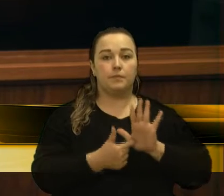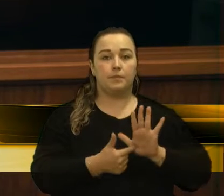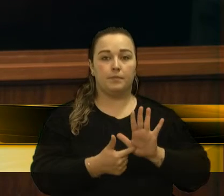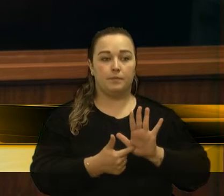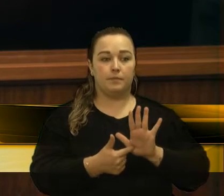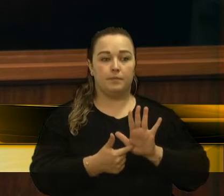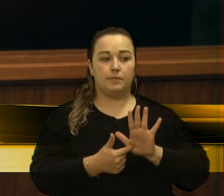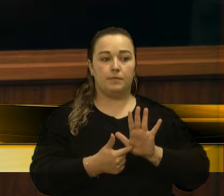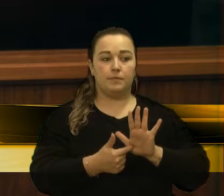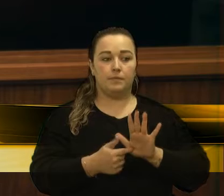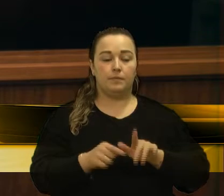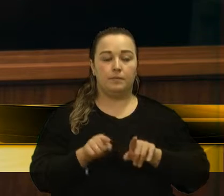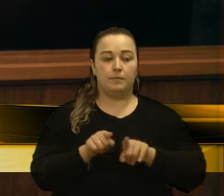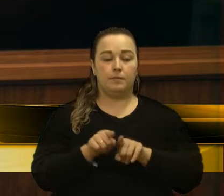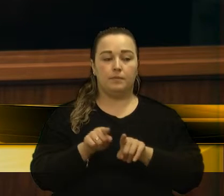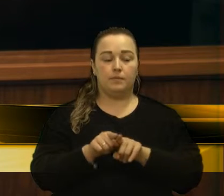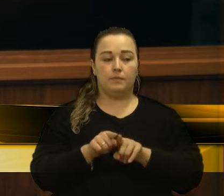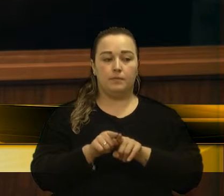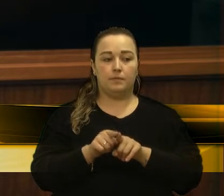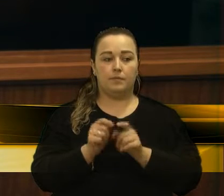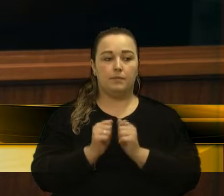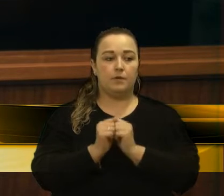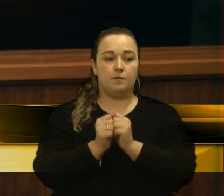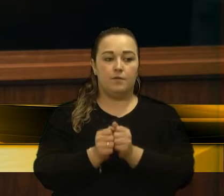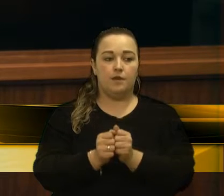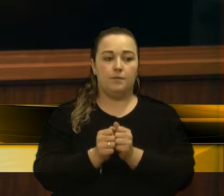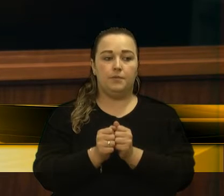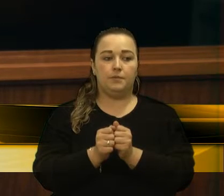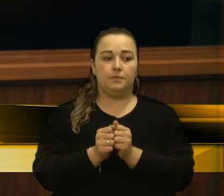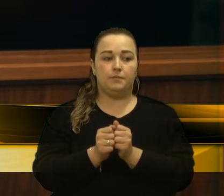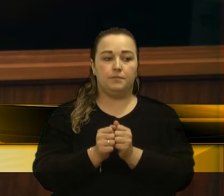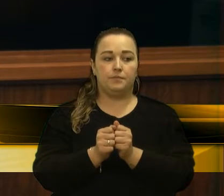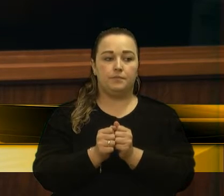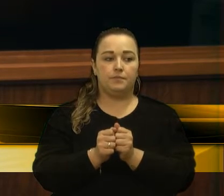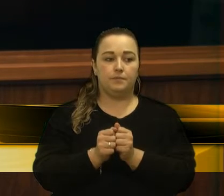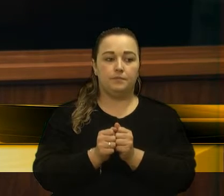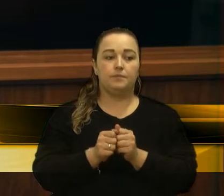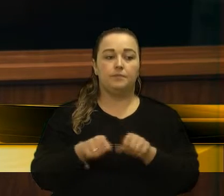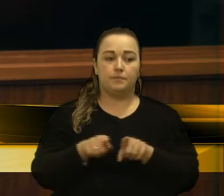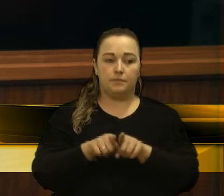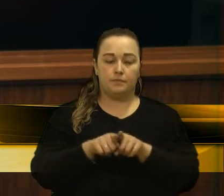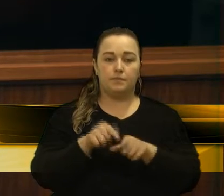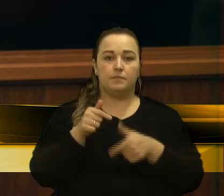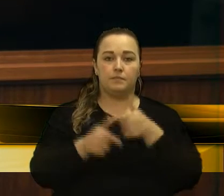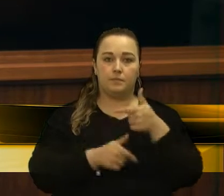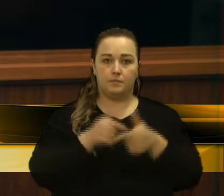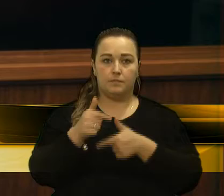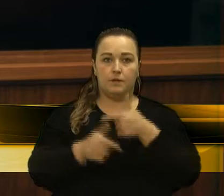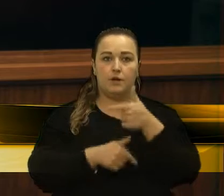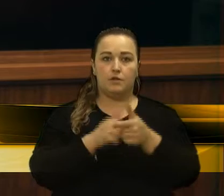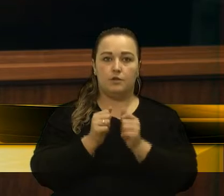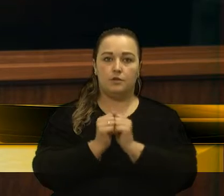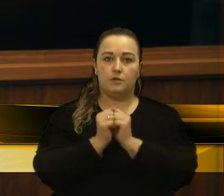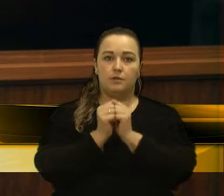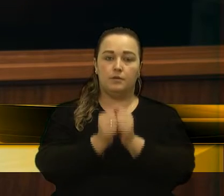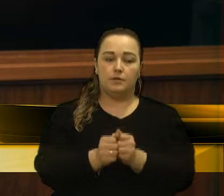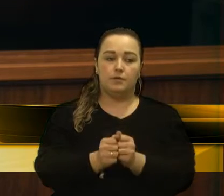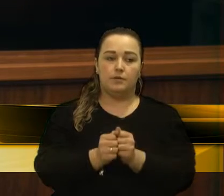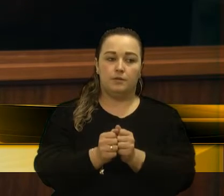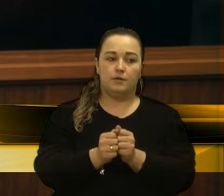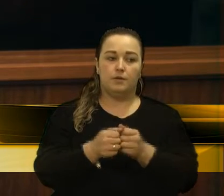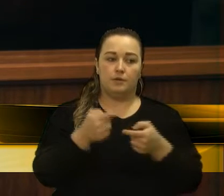a concessão de uso especial para fins de moradia, que também é um instrumento para regularizar moradias em